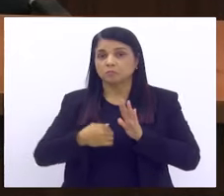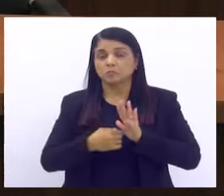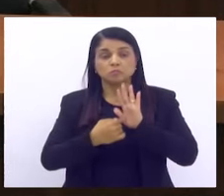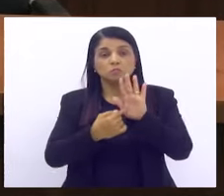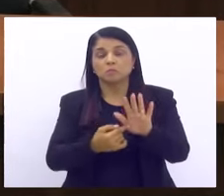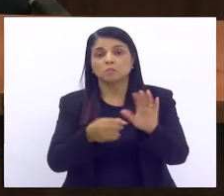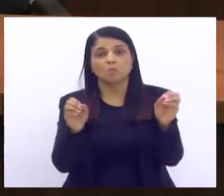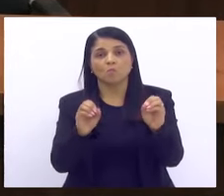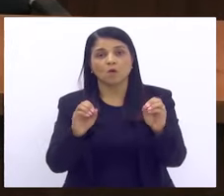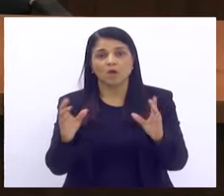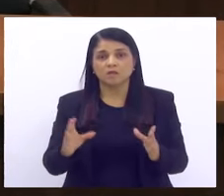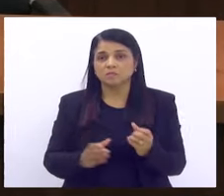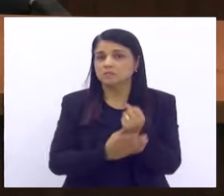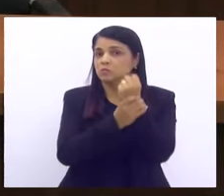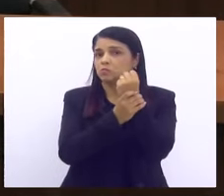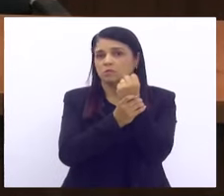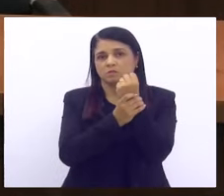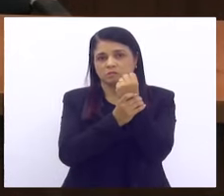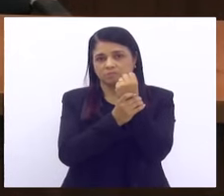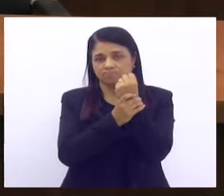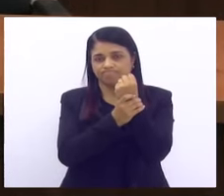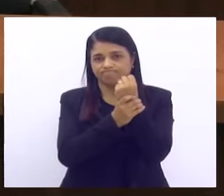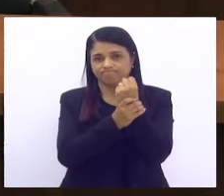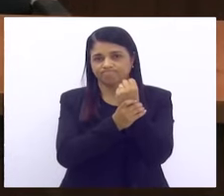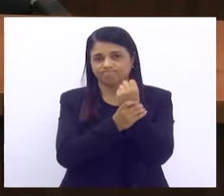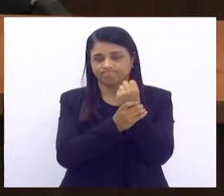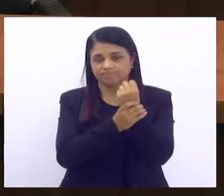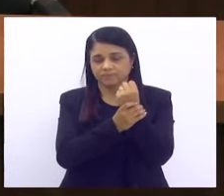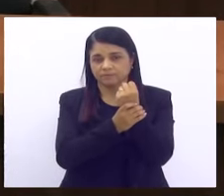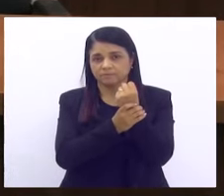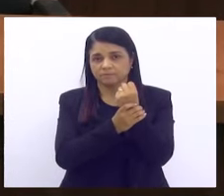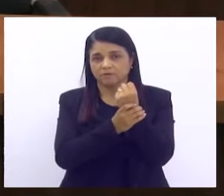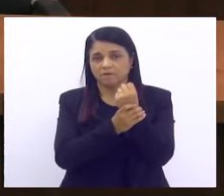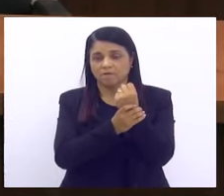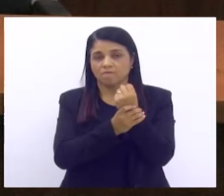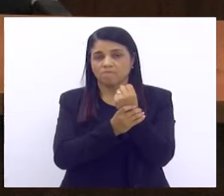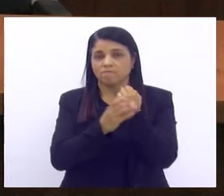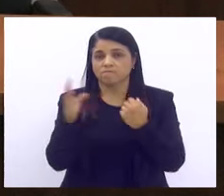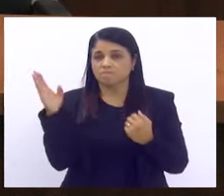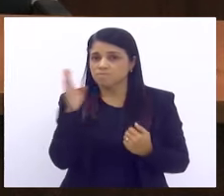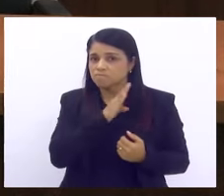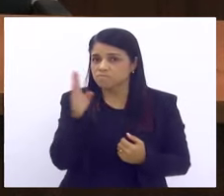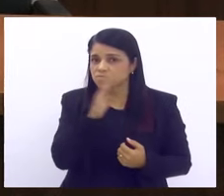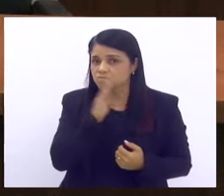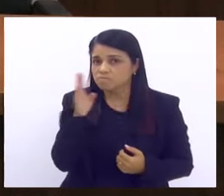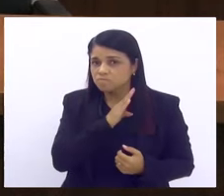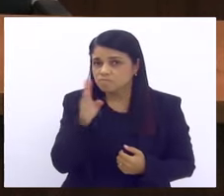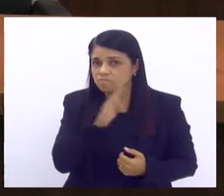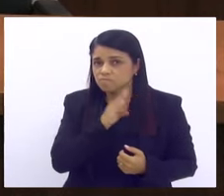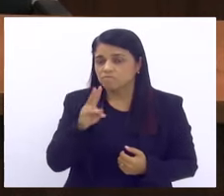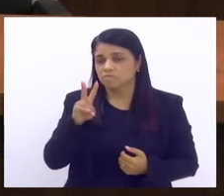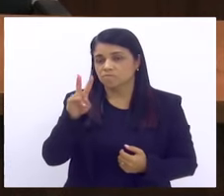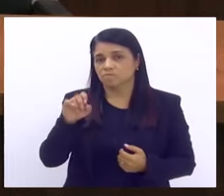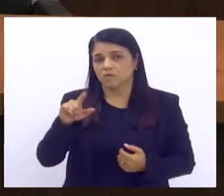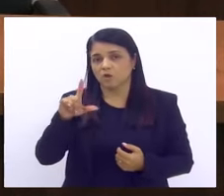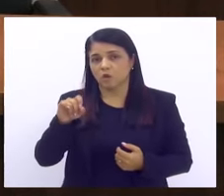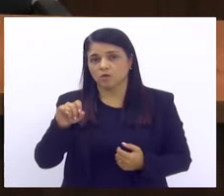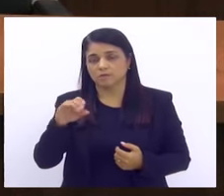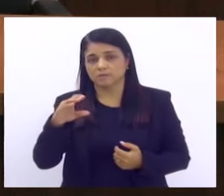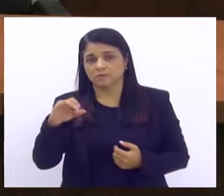um padrão de segurança, que vão estar transitando, que vão estar chegando a velocidades de 20, 30 quilômetros por hora e